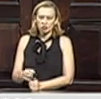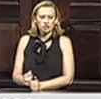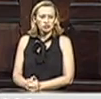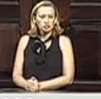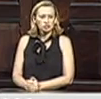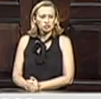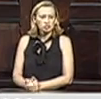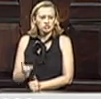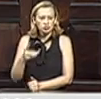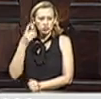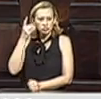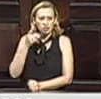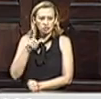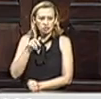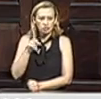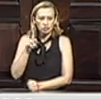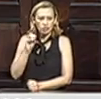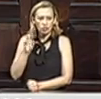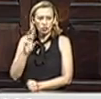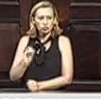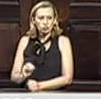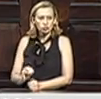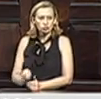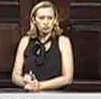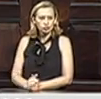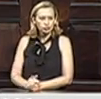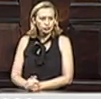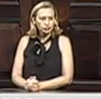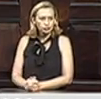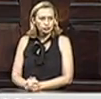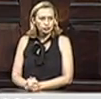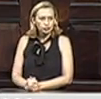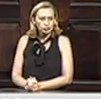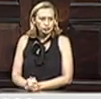deputado Paulo Ramos.